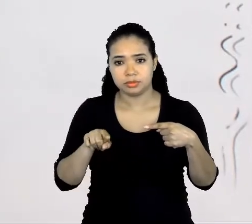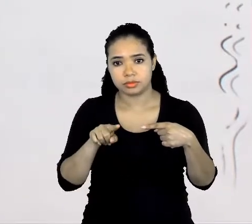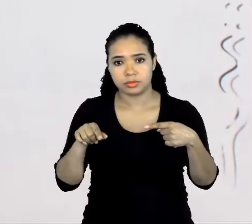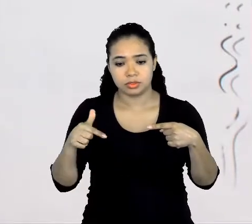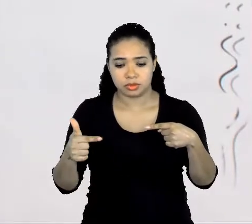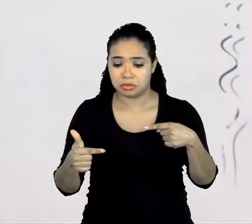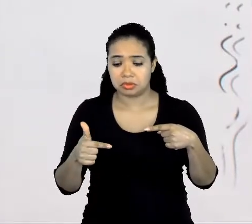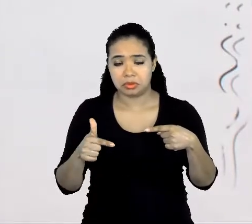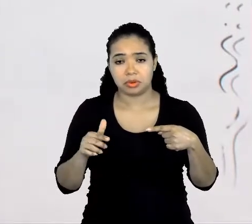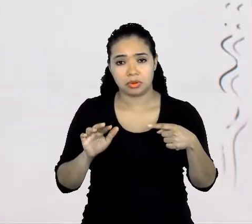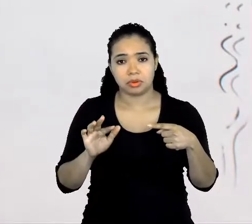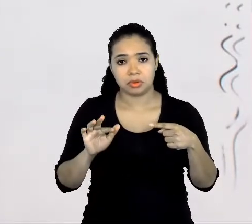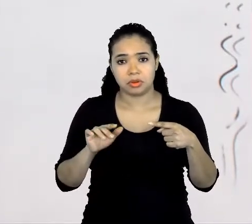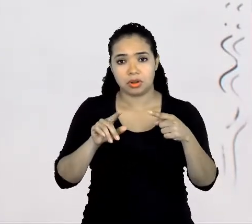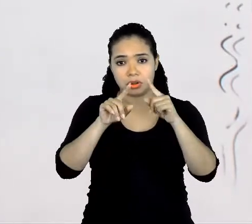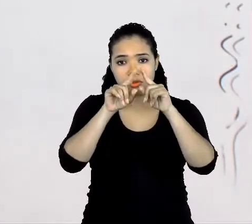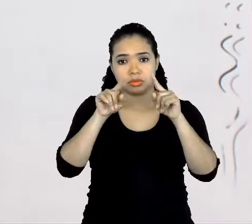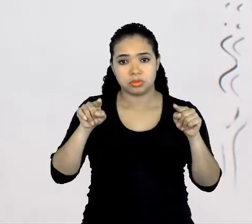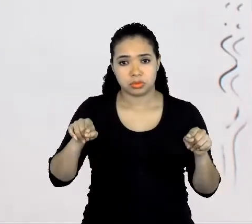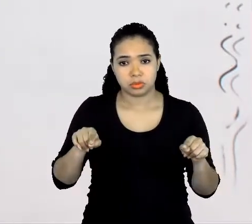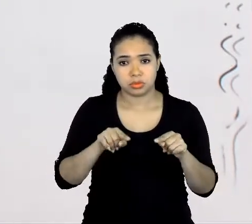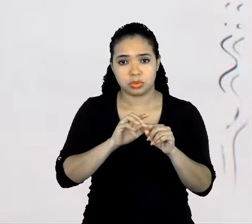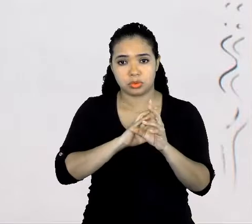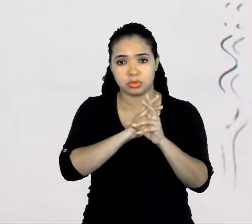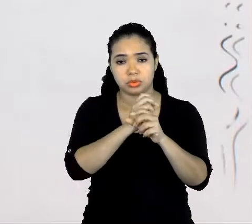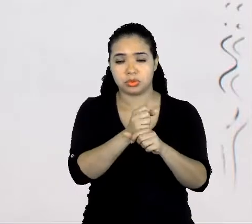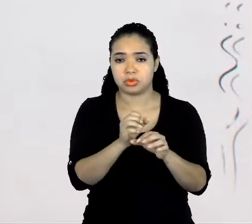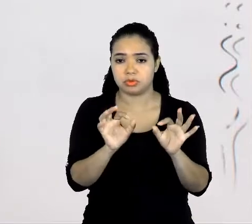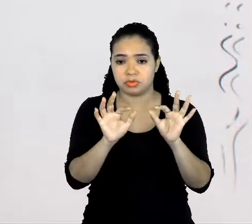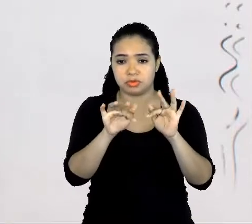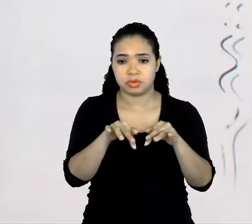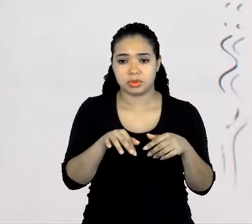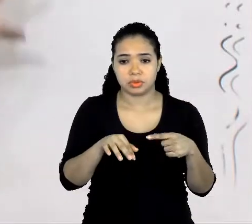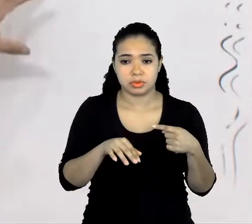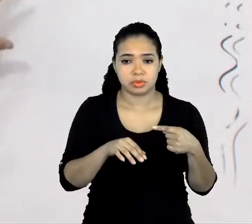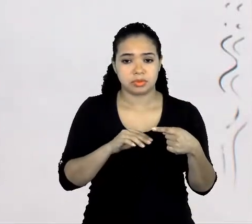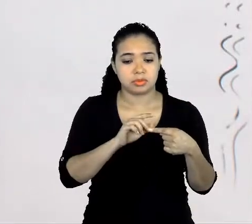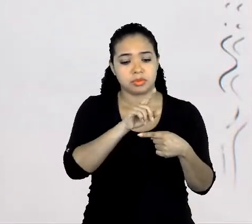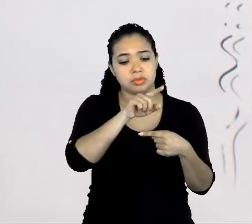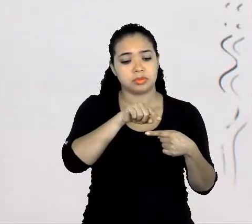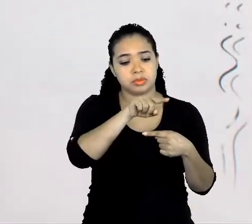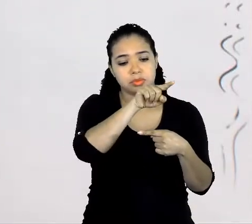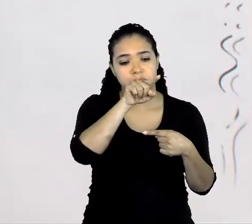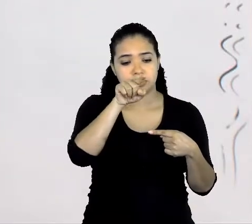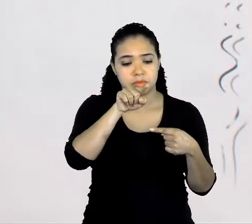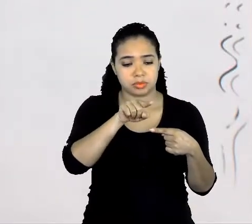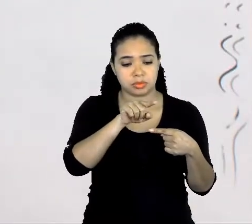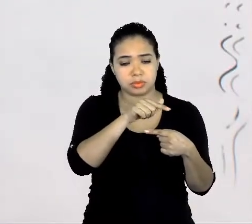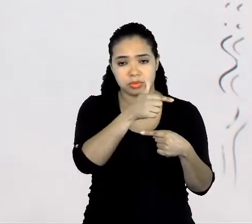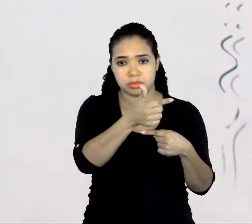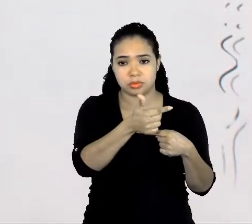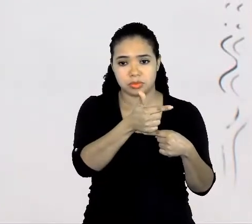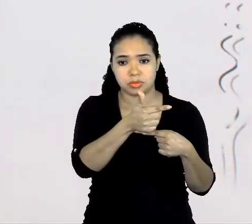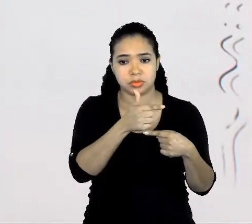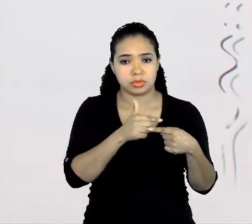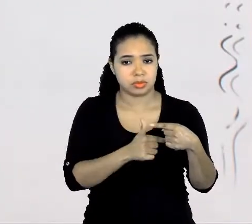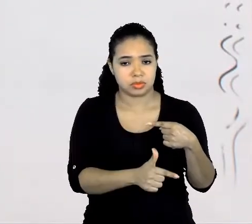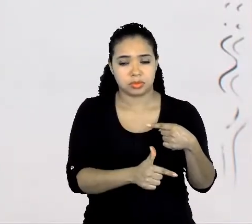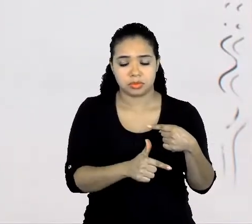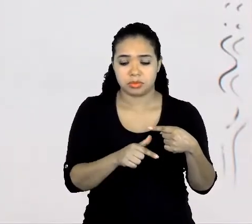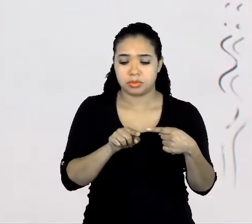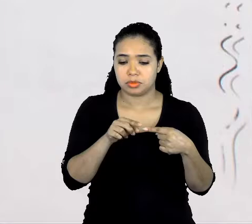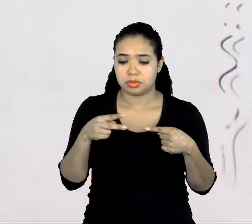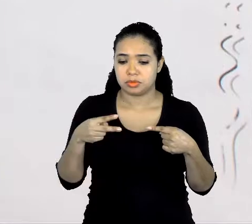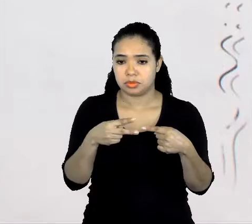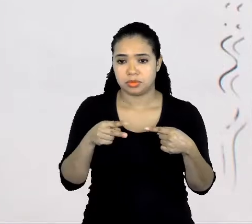de trigonometria. Simples assim. Identifica as retas, substitui os valores e você vai montar uma